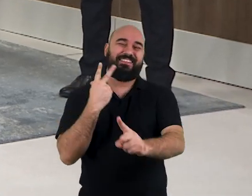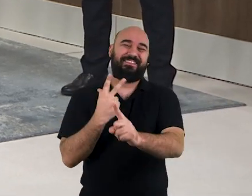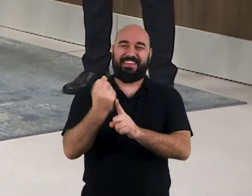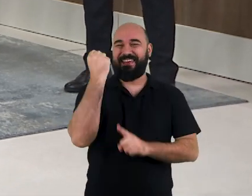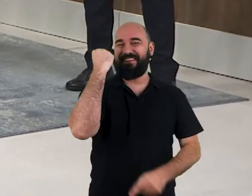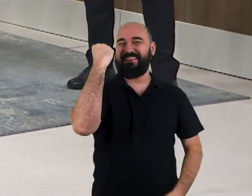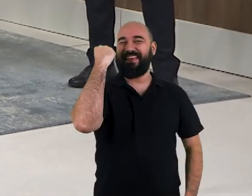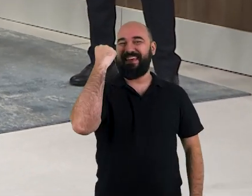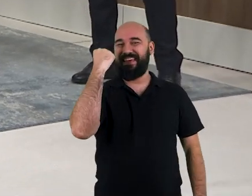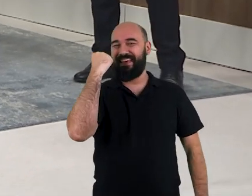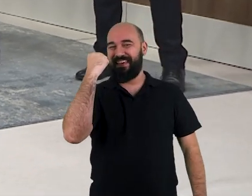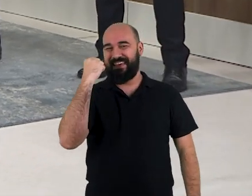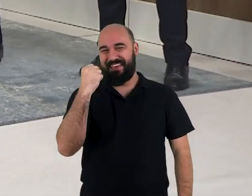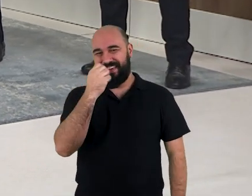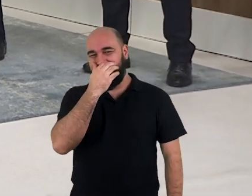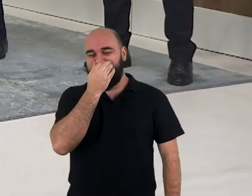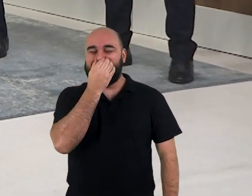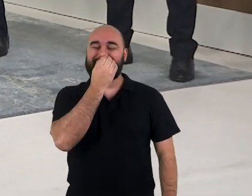vencer.